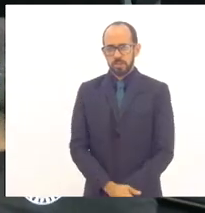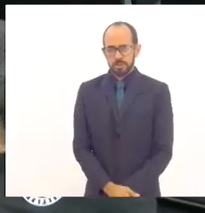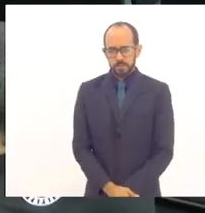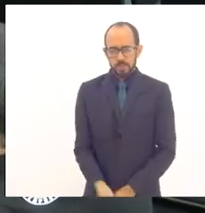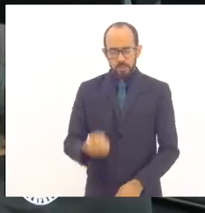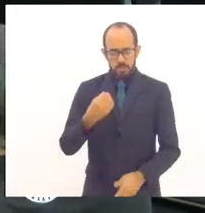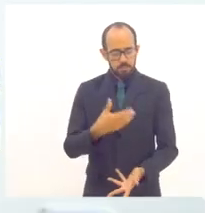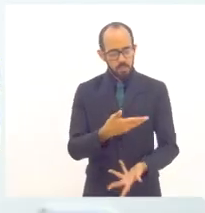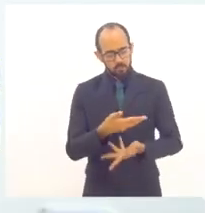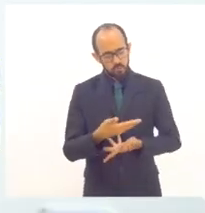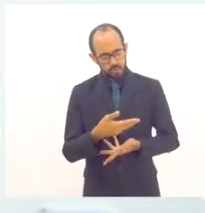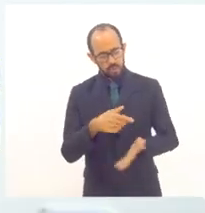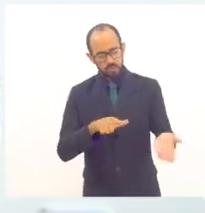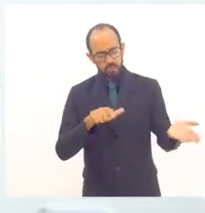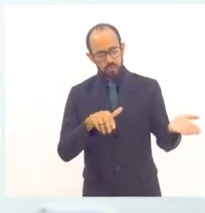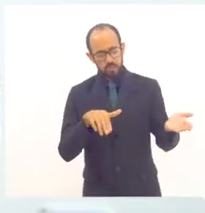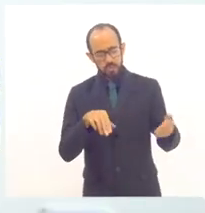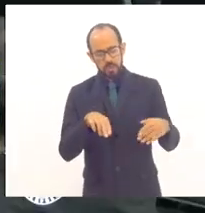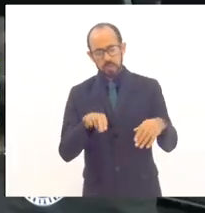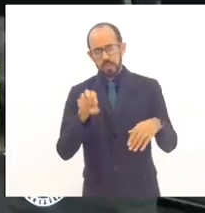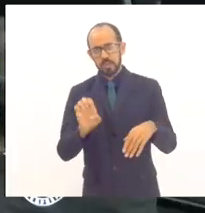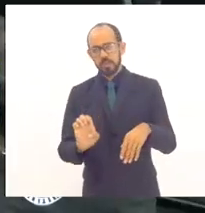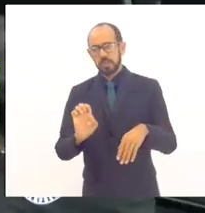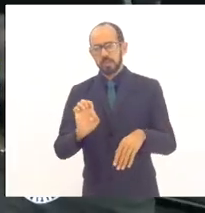Bem-vinda, Luciene Figueiredo.